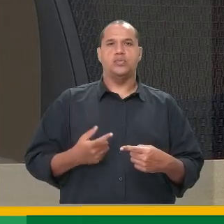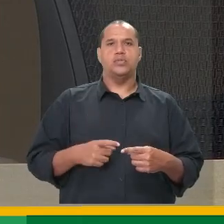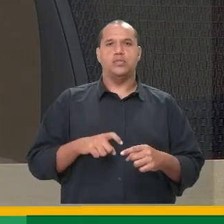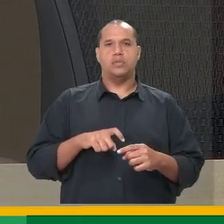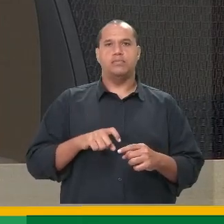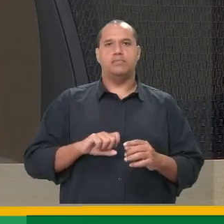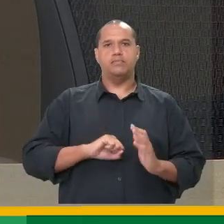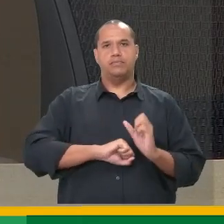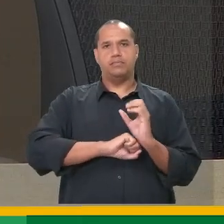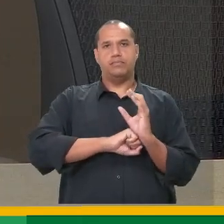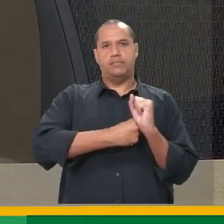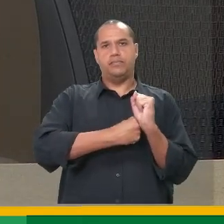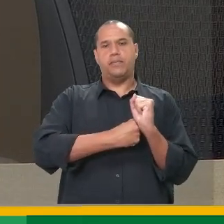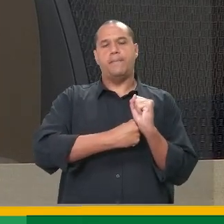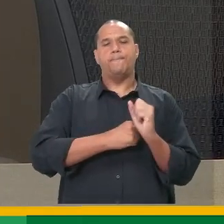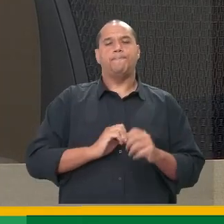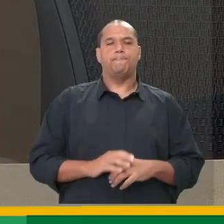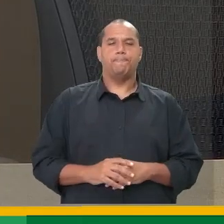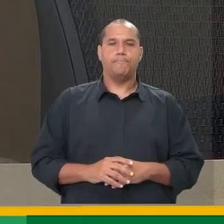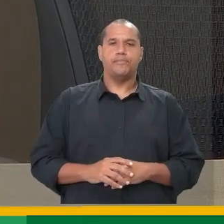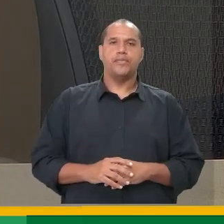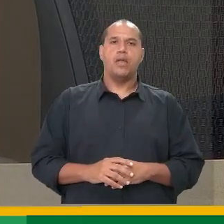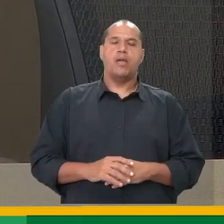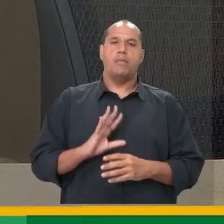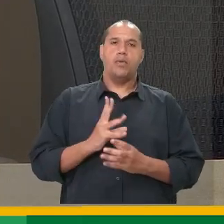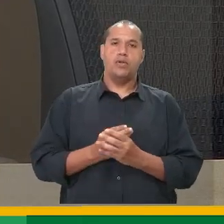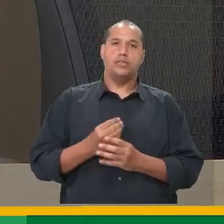matéria processo 2132/2021